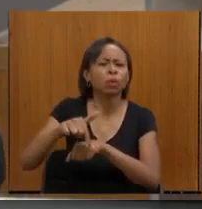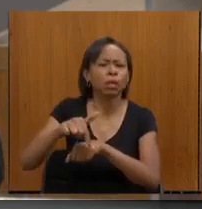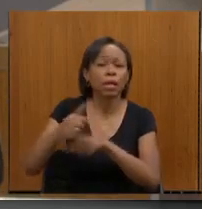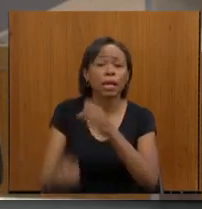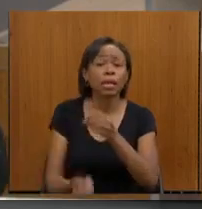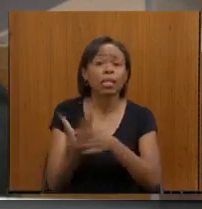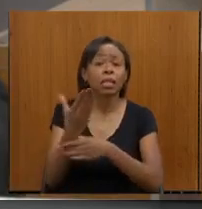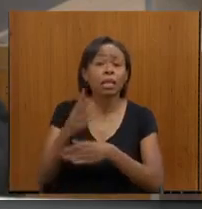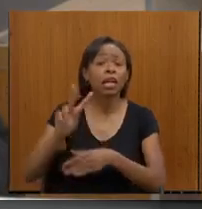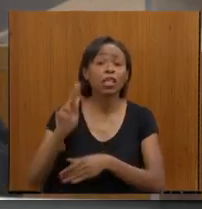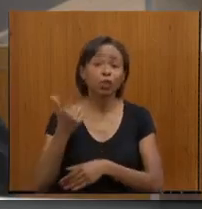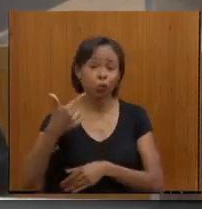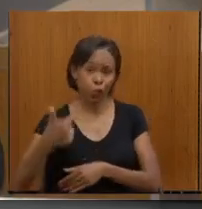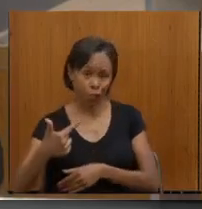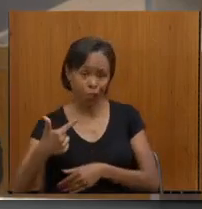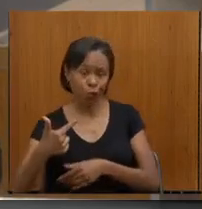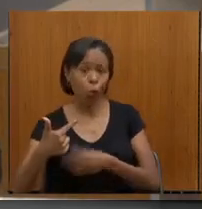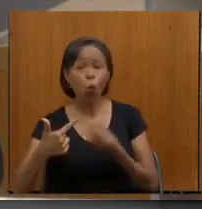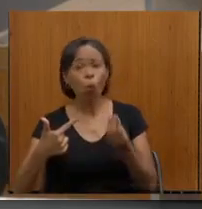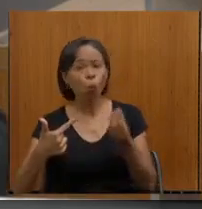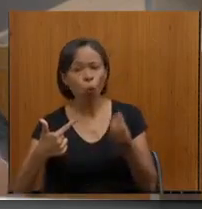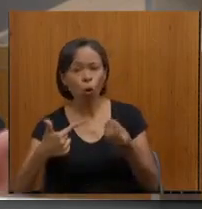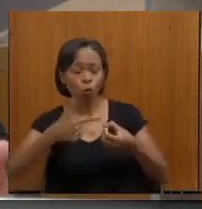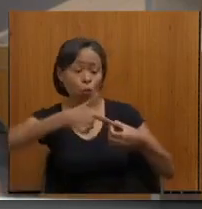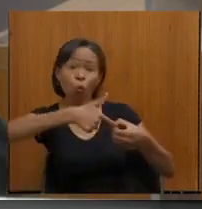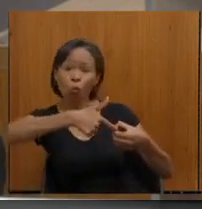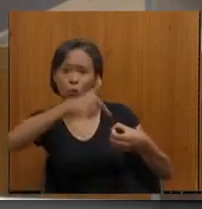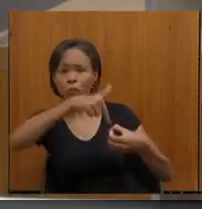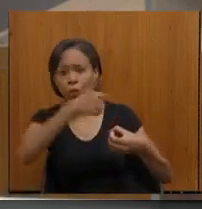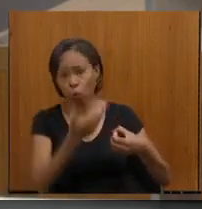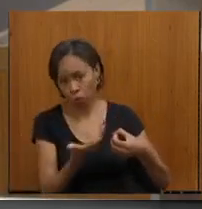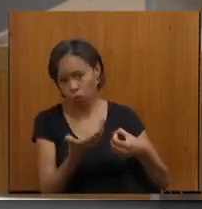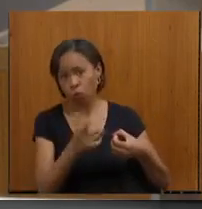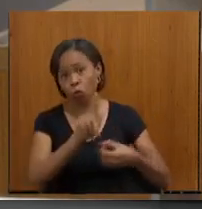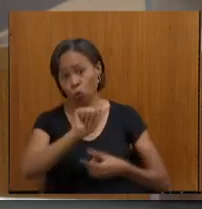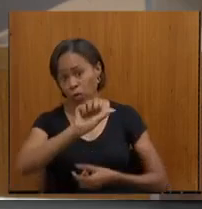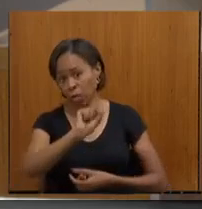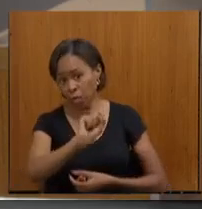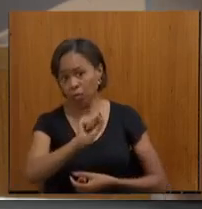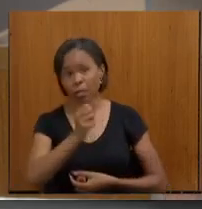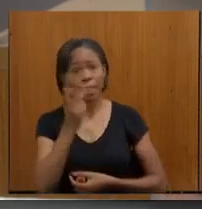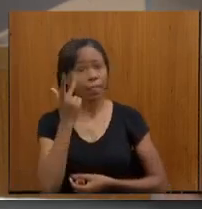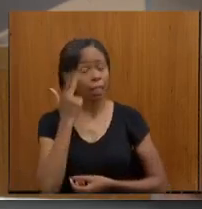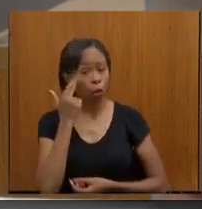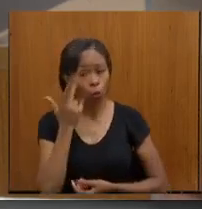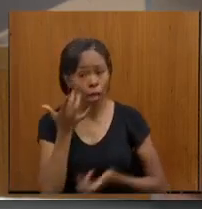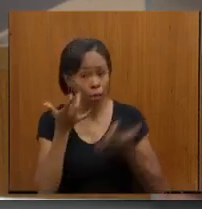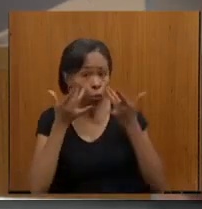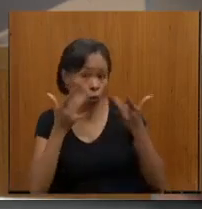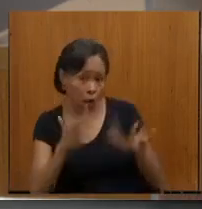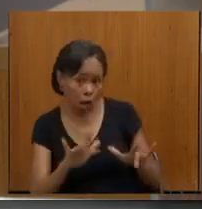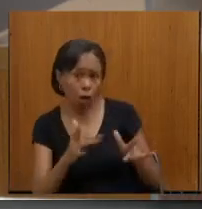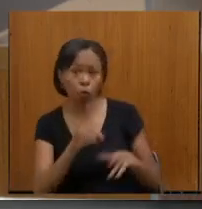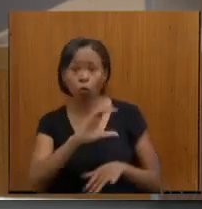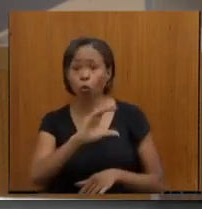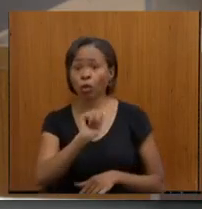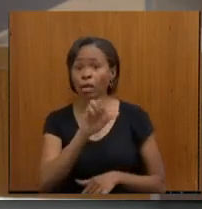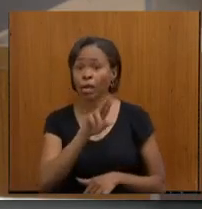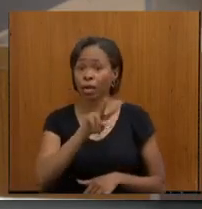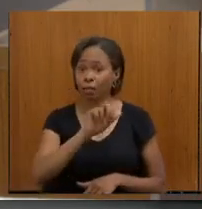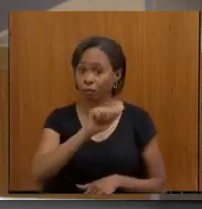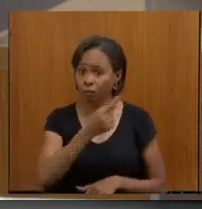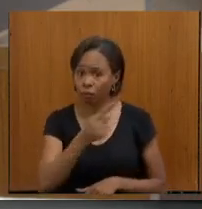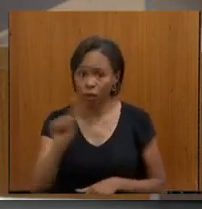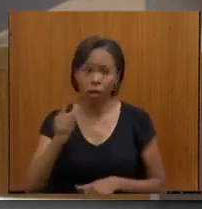a partir do gás natural a partir do carvão né combustíveis fósseis existem rotas